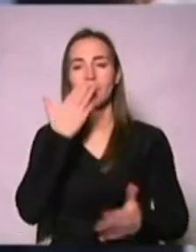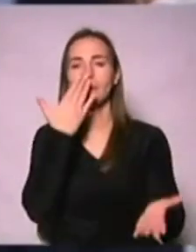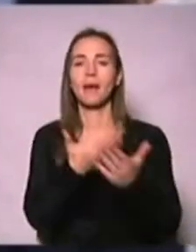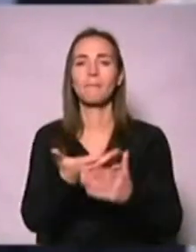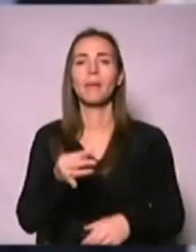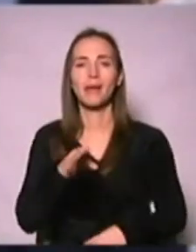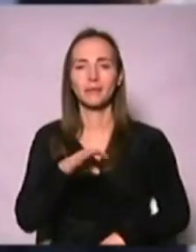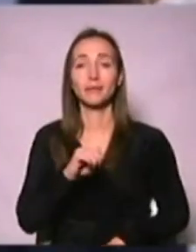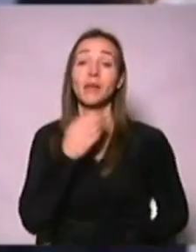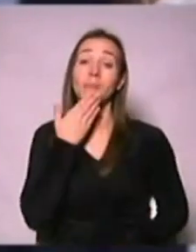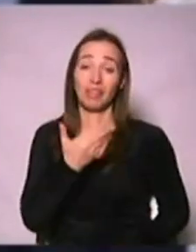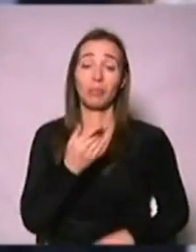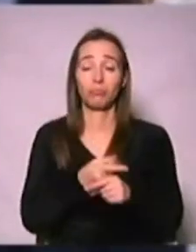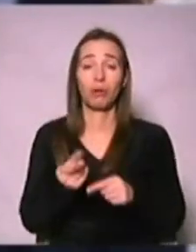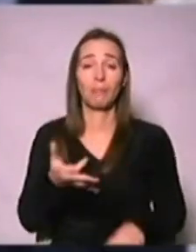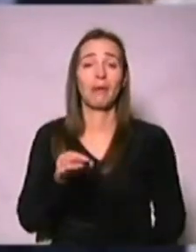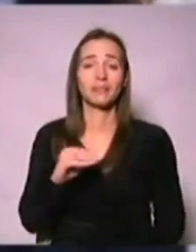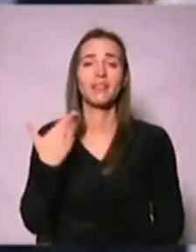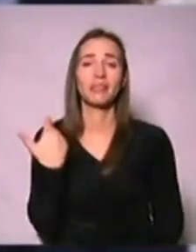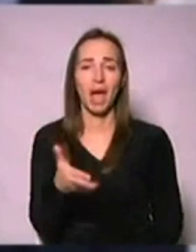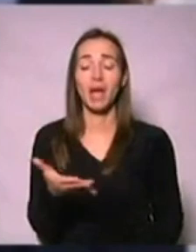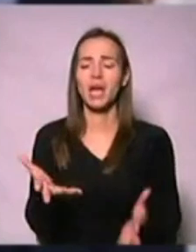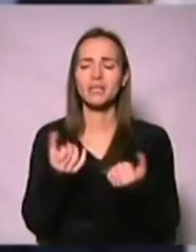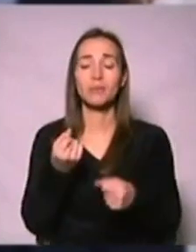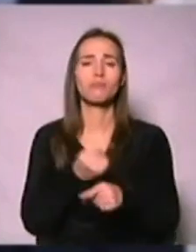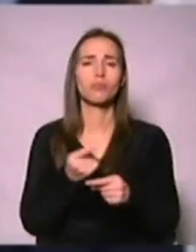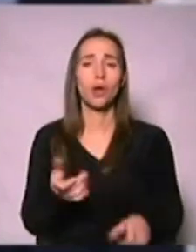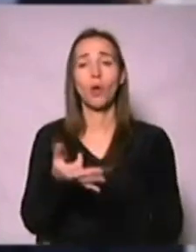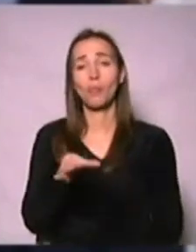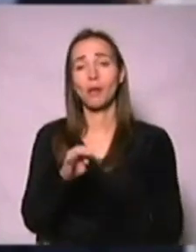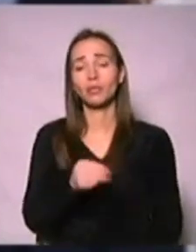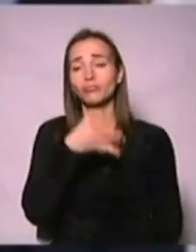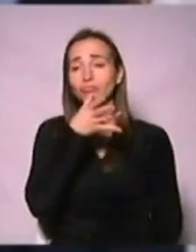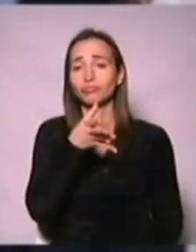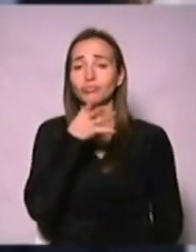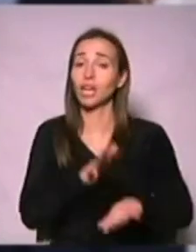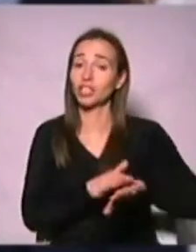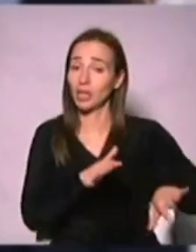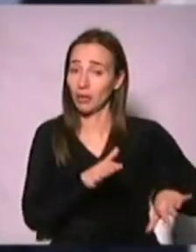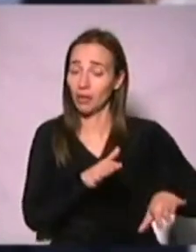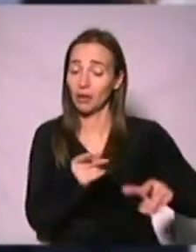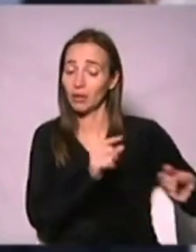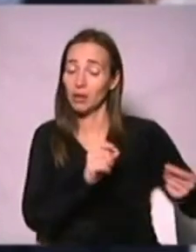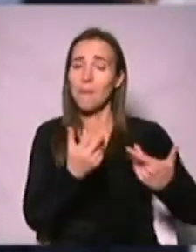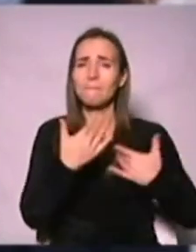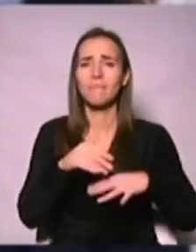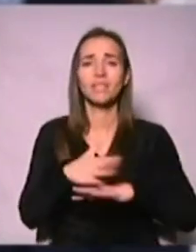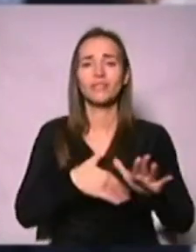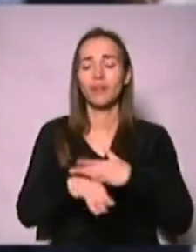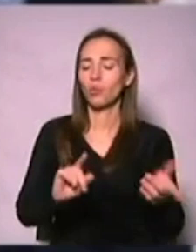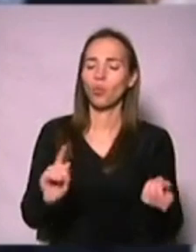pedir o que o PS da e receber o que eu peço discurso a esquerda mas a tua incentivo